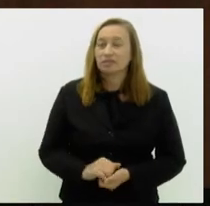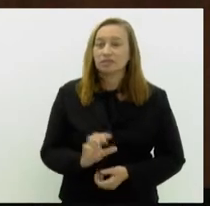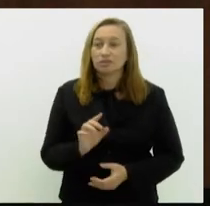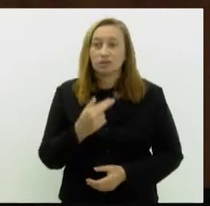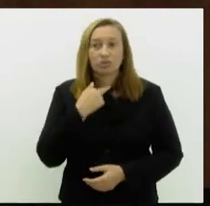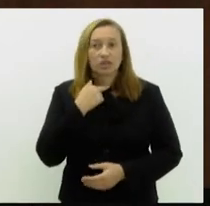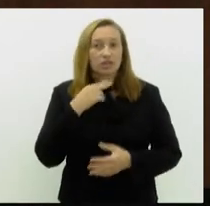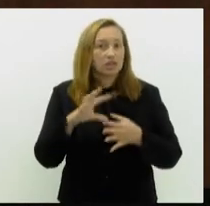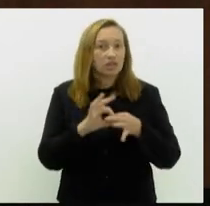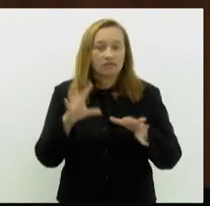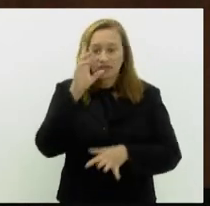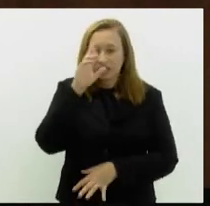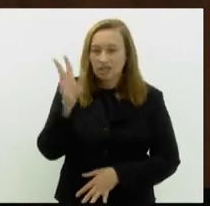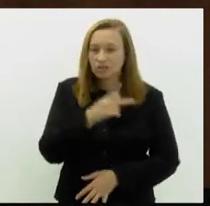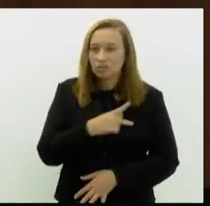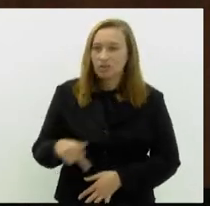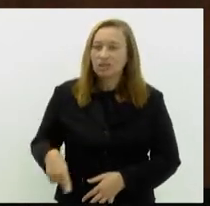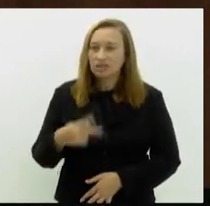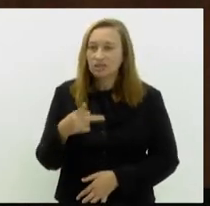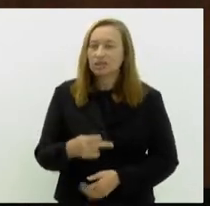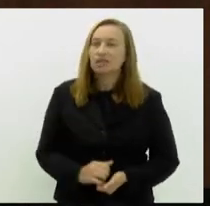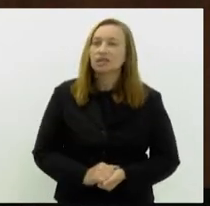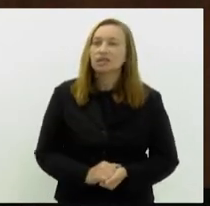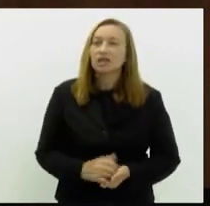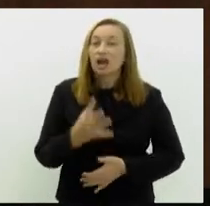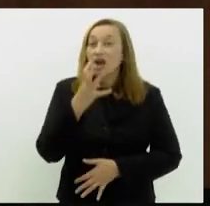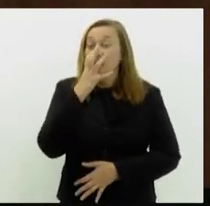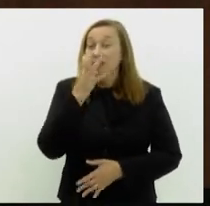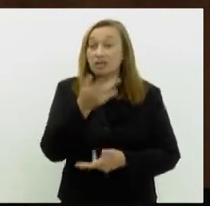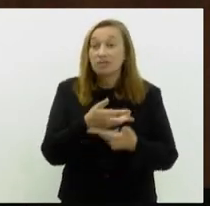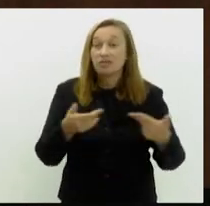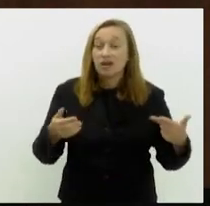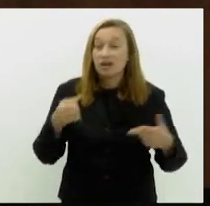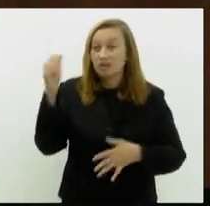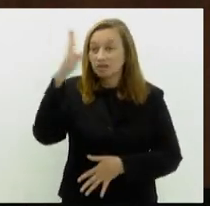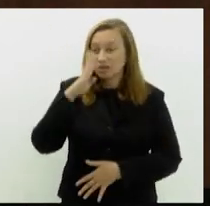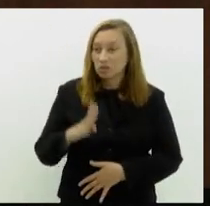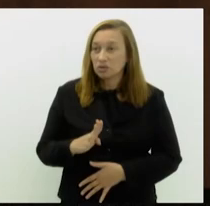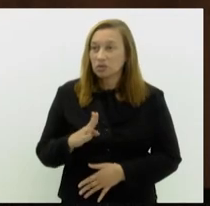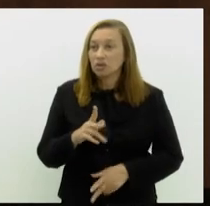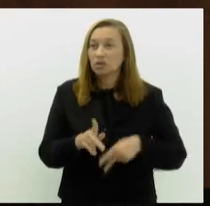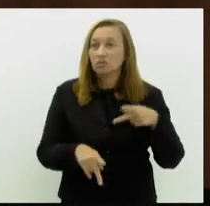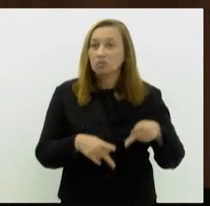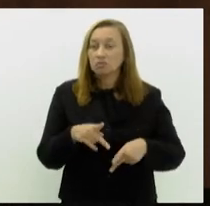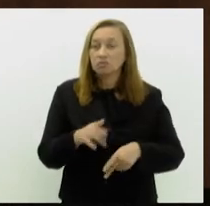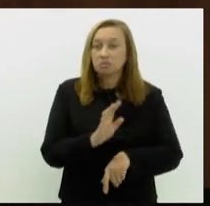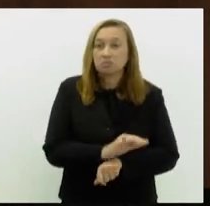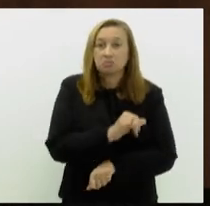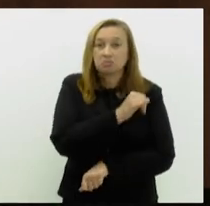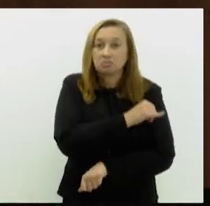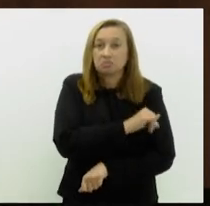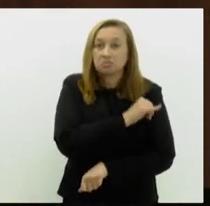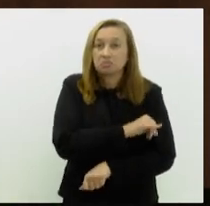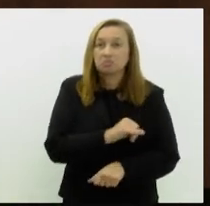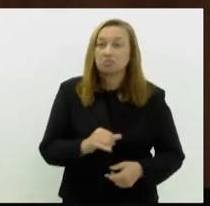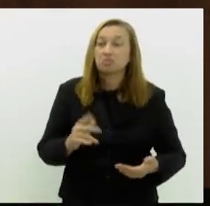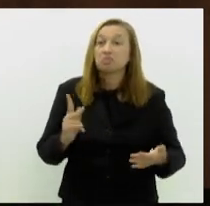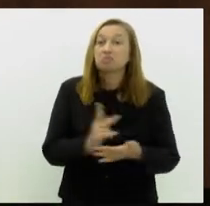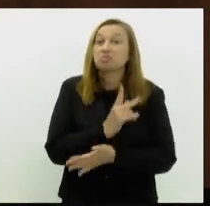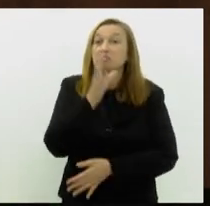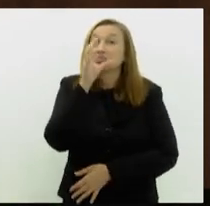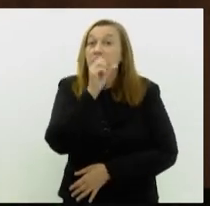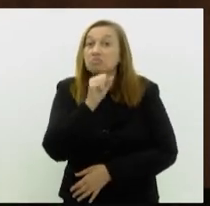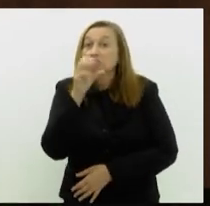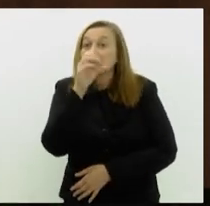externar, presidente, a indignação de milhares de brasileiros, principalmente parte da população do estado do Rio de Janeiro. O que foi promovido